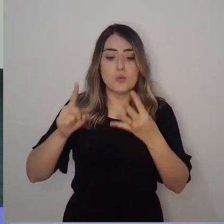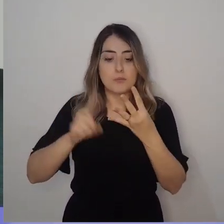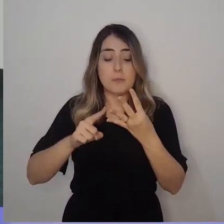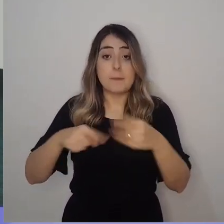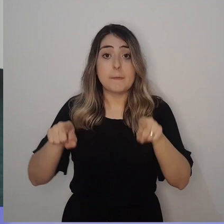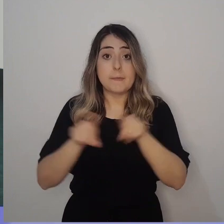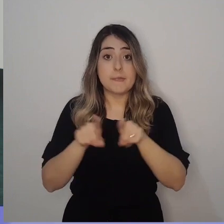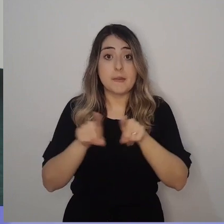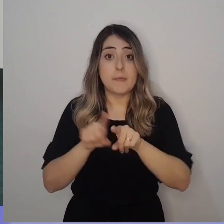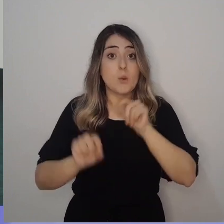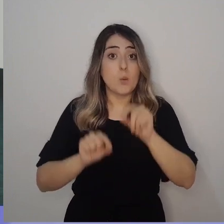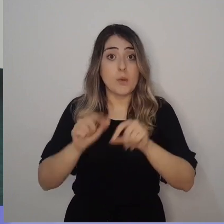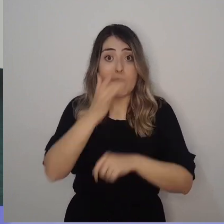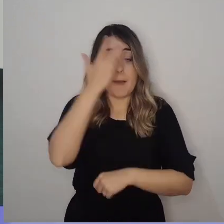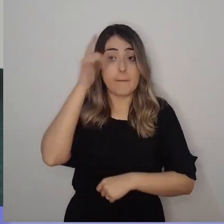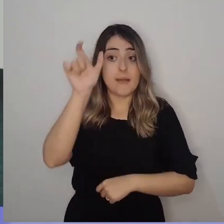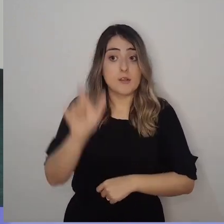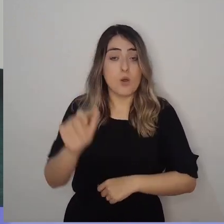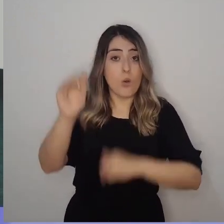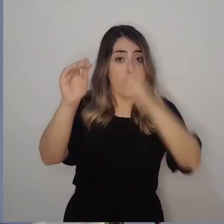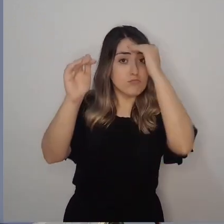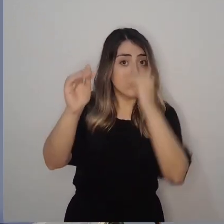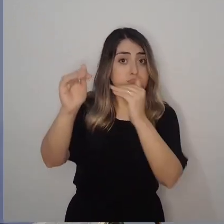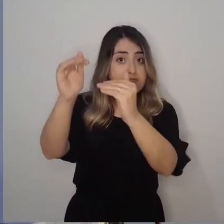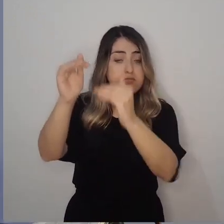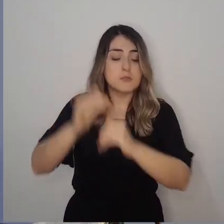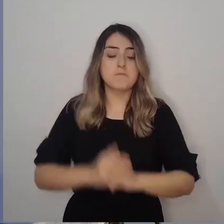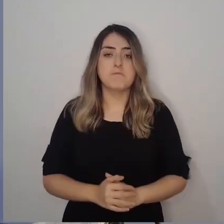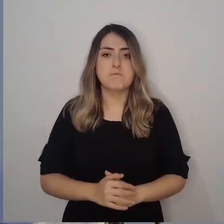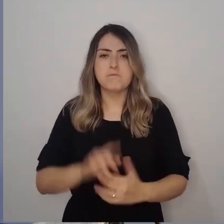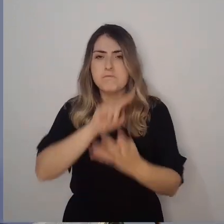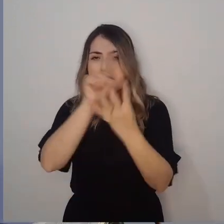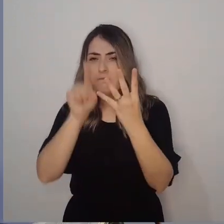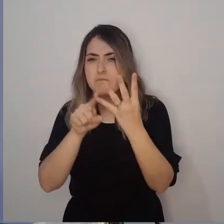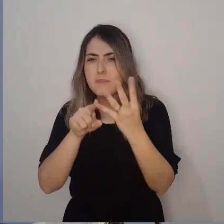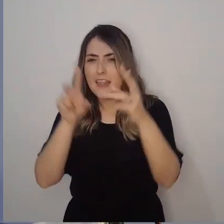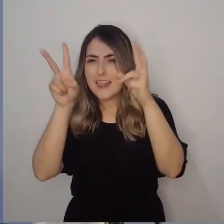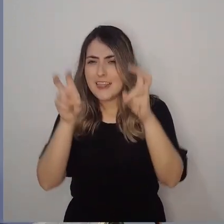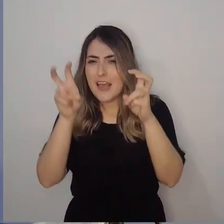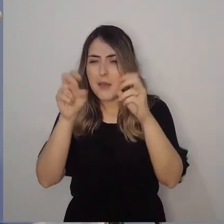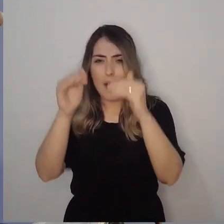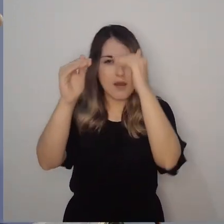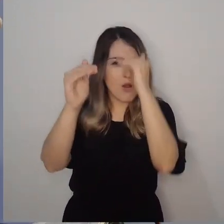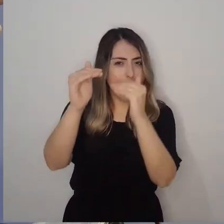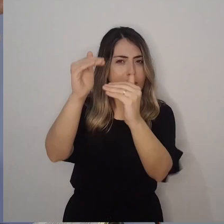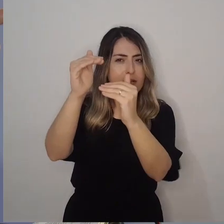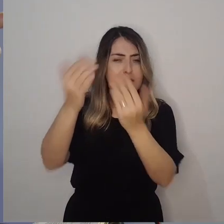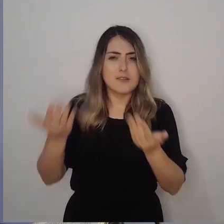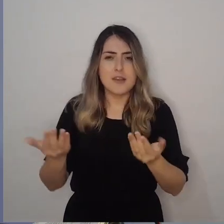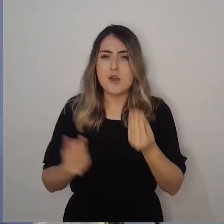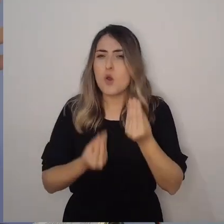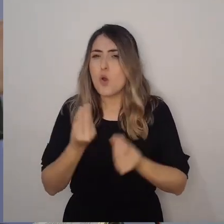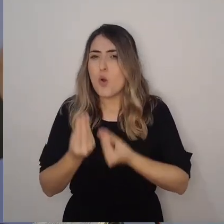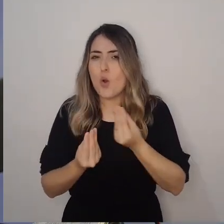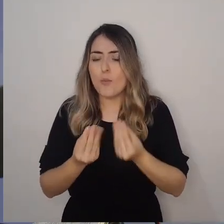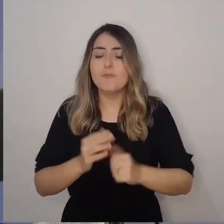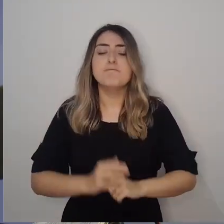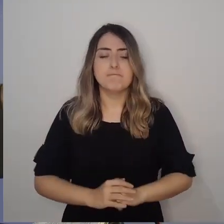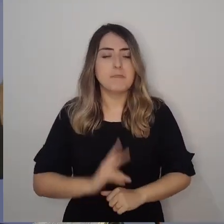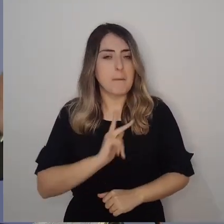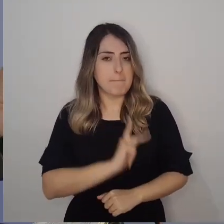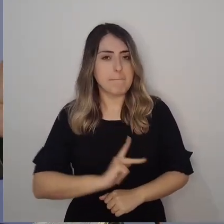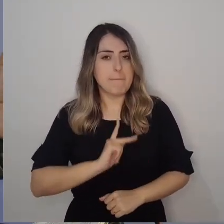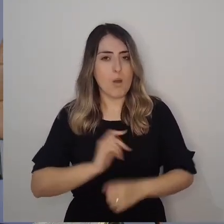sujeitar uns aos outros no temor de Cristo. Esse tema, esse último, é o que Paulo então